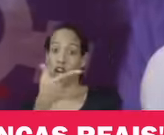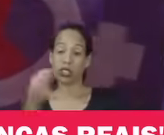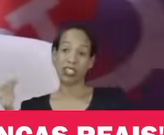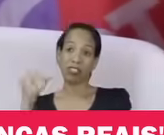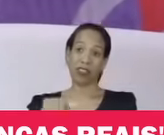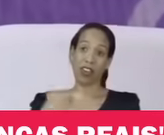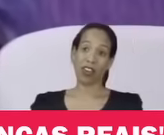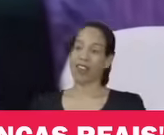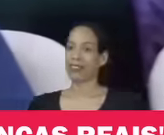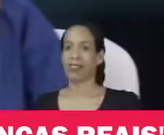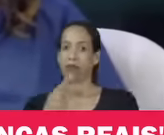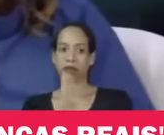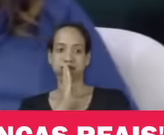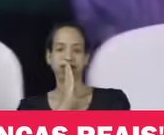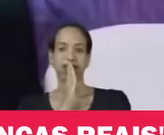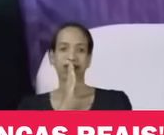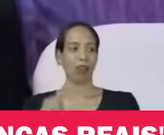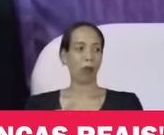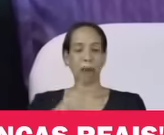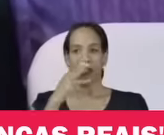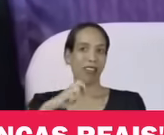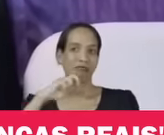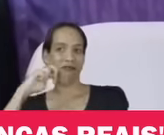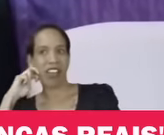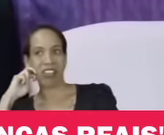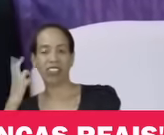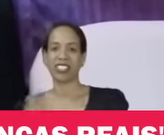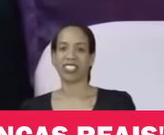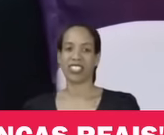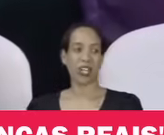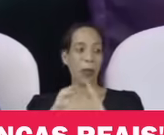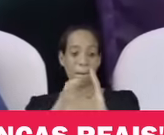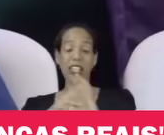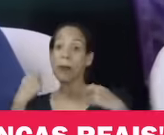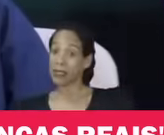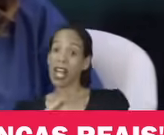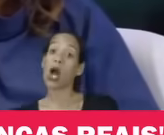200 votos. Aí não fala para ninguém porque ficou com vergonha. E o partido tem que ter